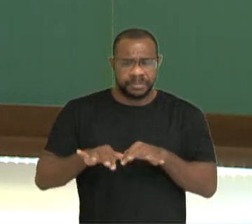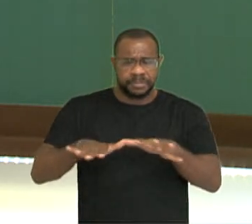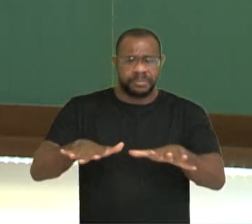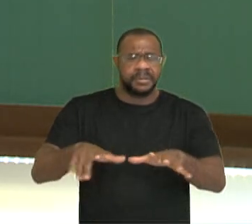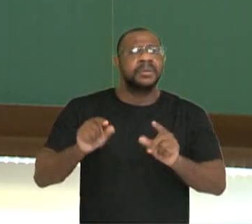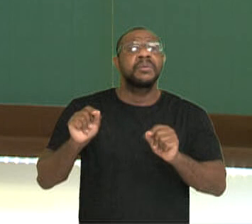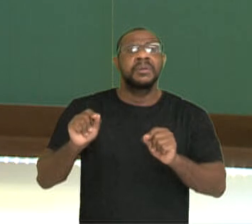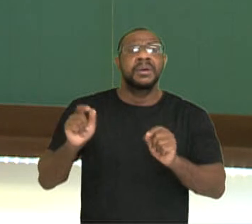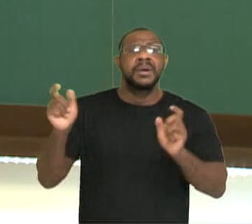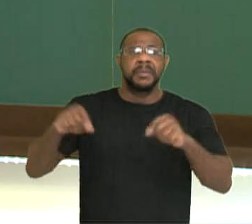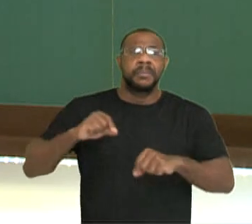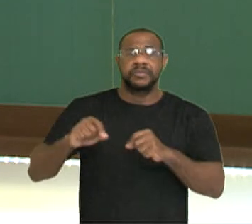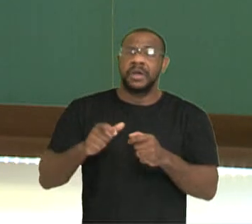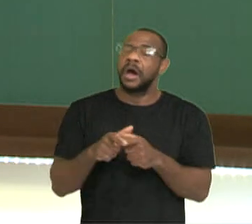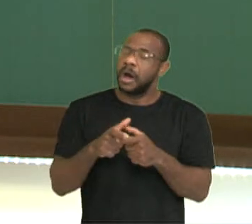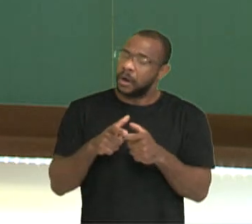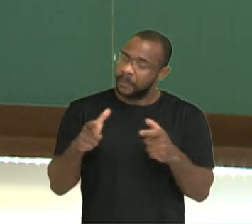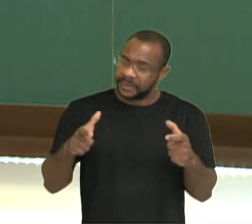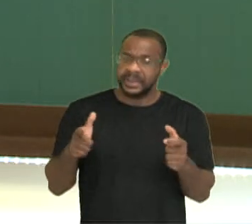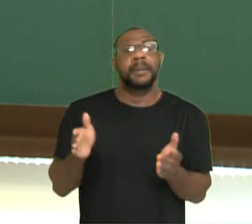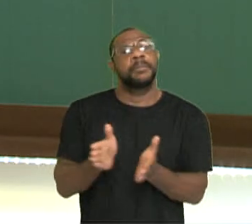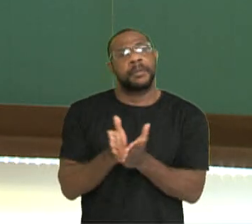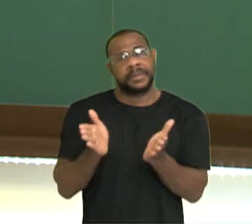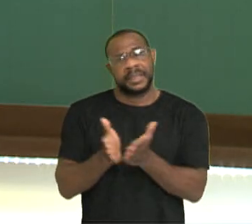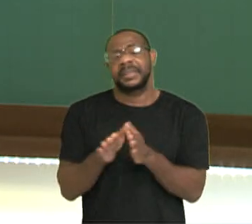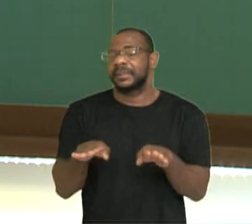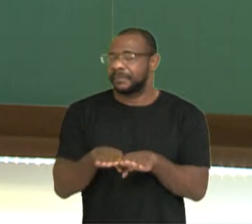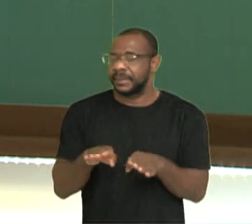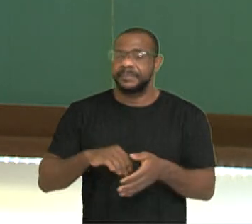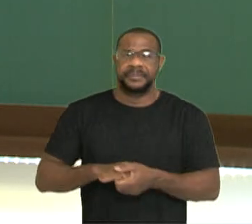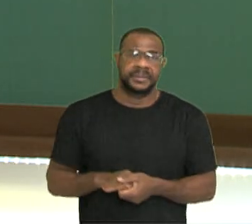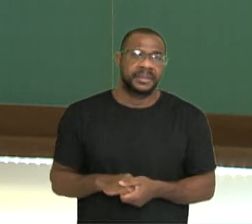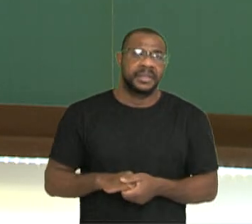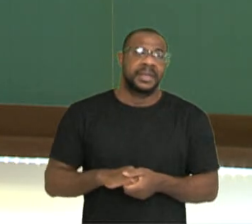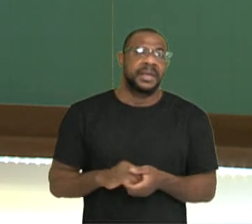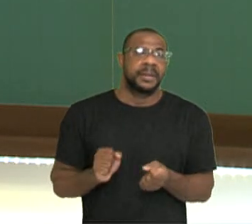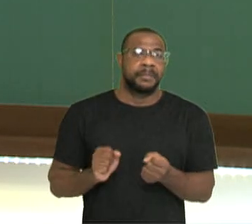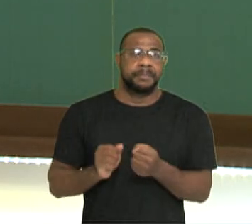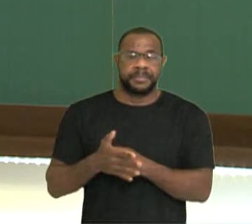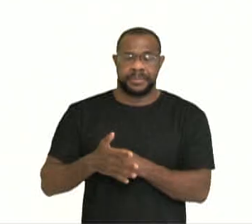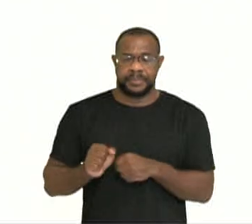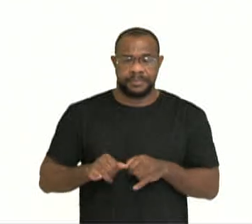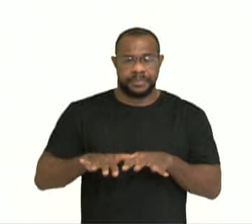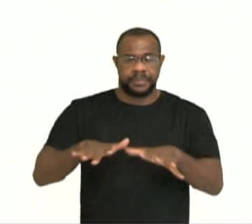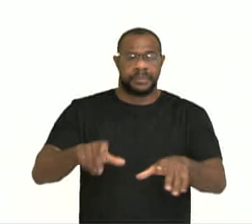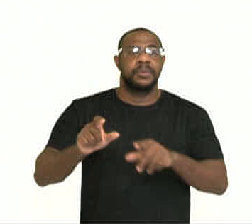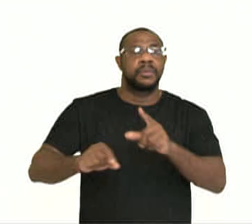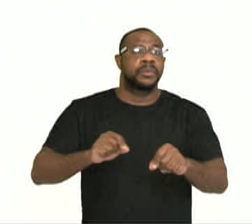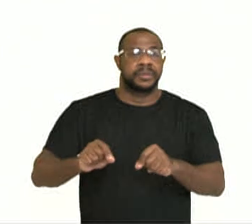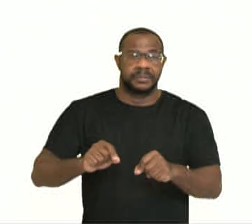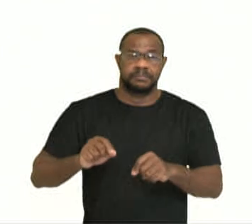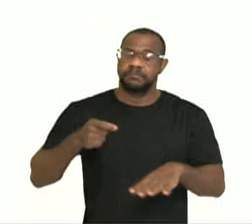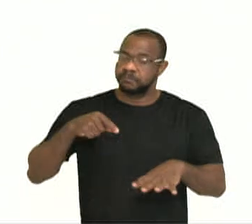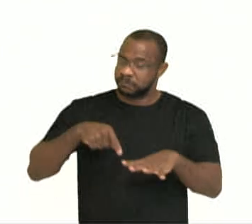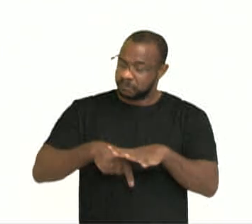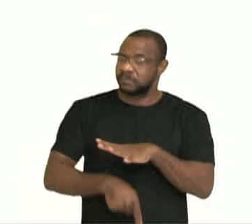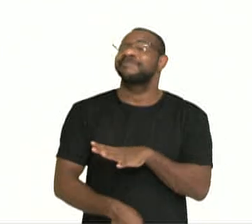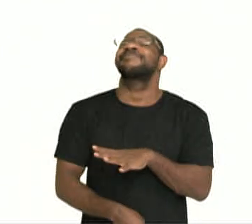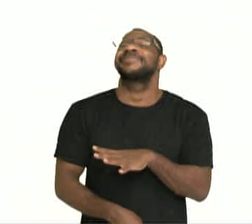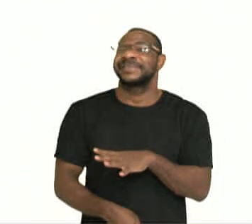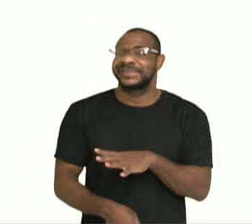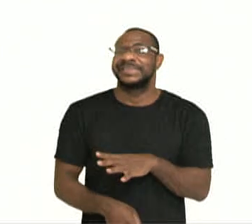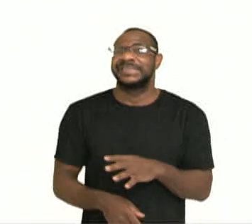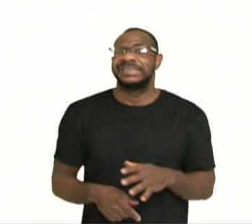ou acentuar a pobreza e a pobreza extrema. A pandemia do Covid aprofundou problemas socioeconômicos dos